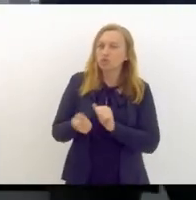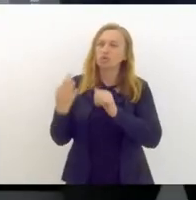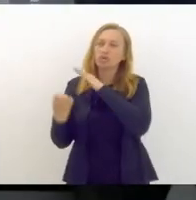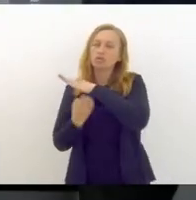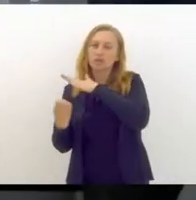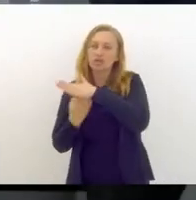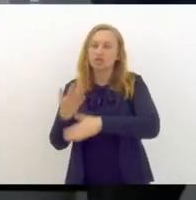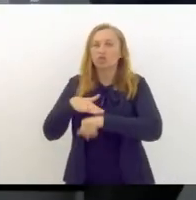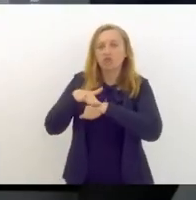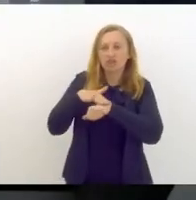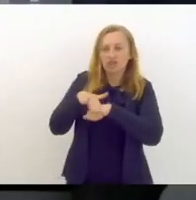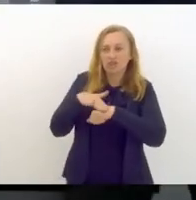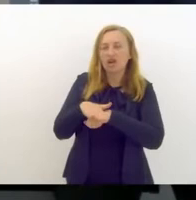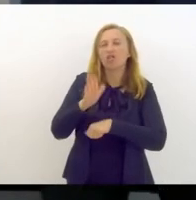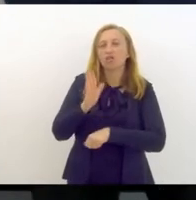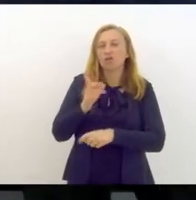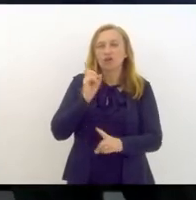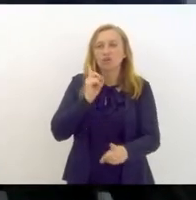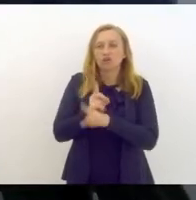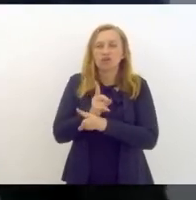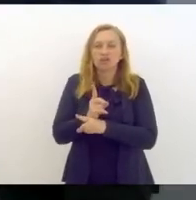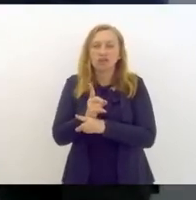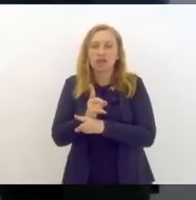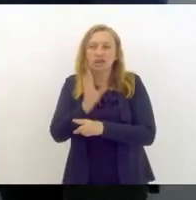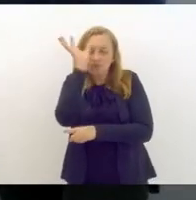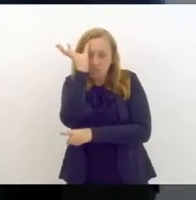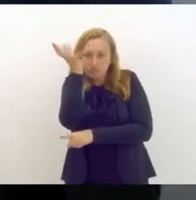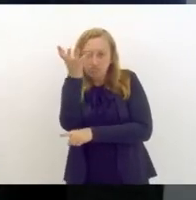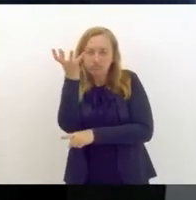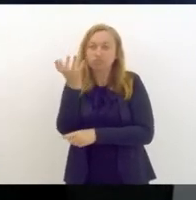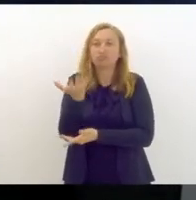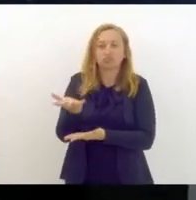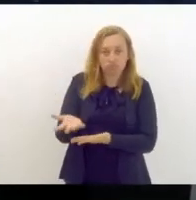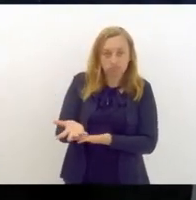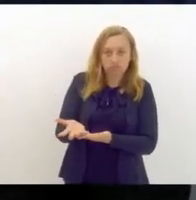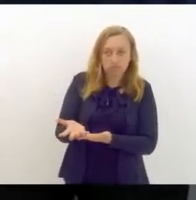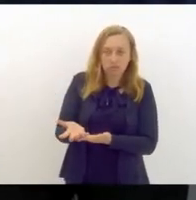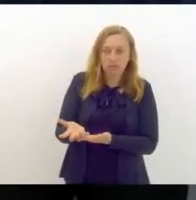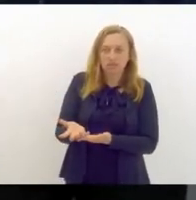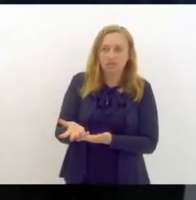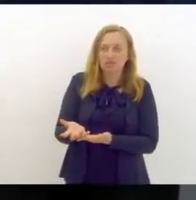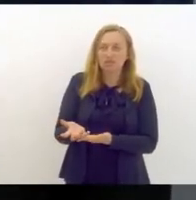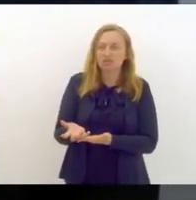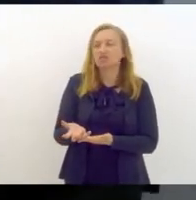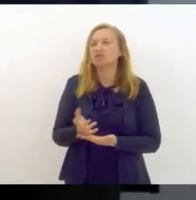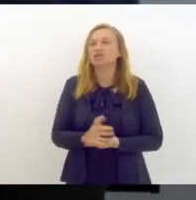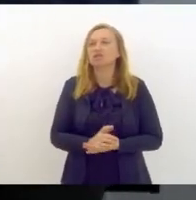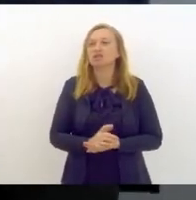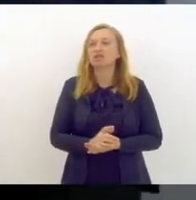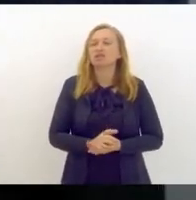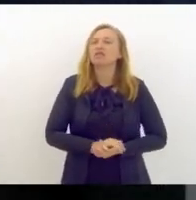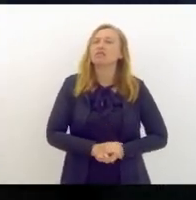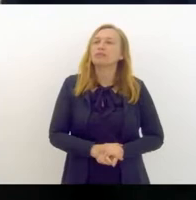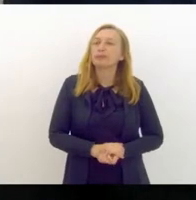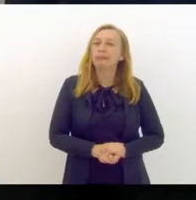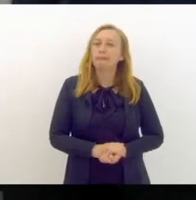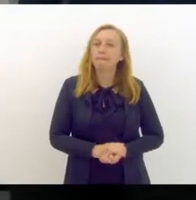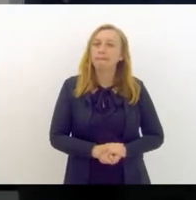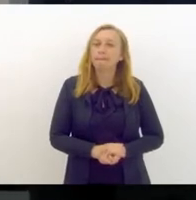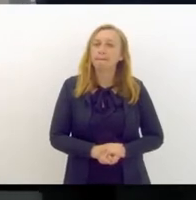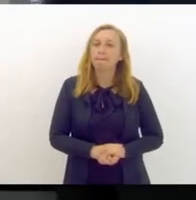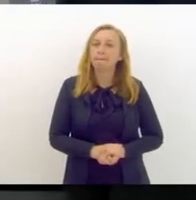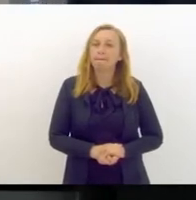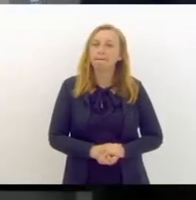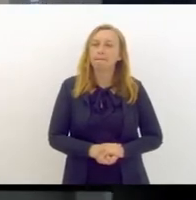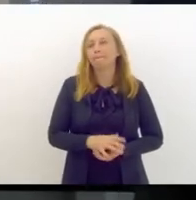conversar, foram descobertas soluções e saídas para um possível conflito identificado inicialmente, e a gente tem